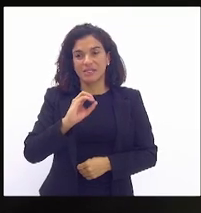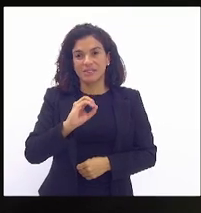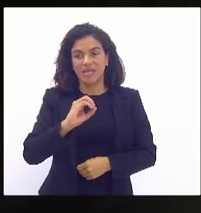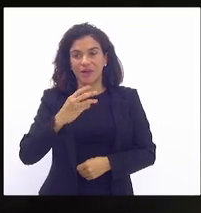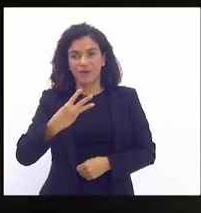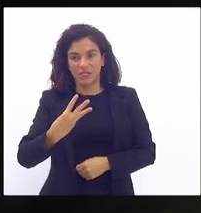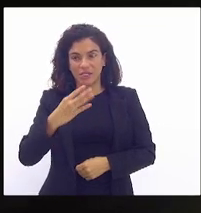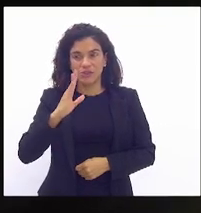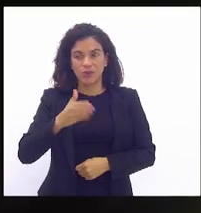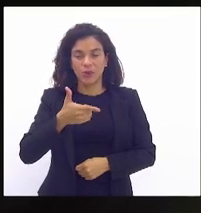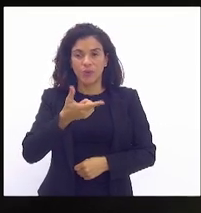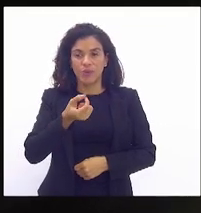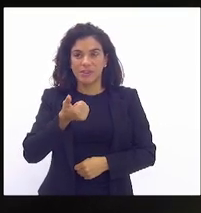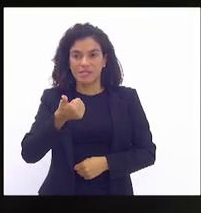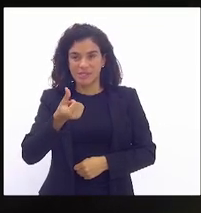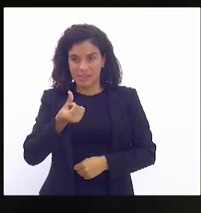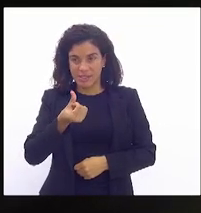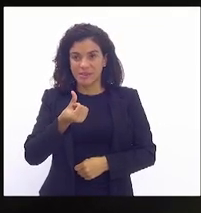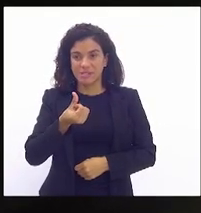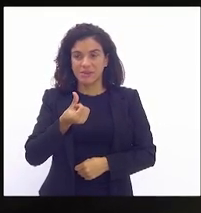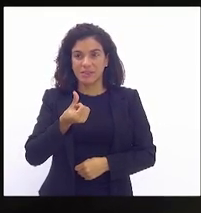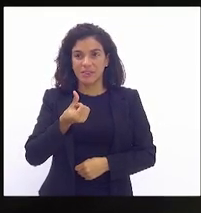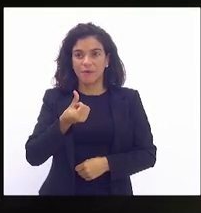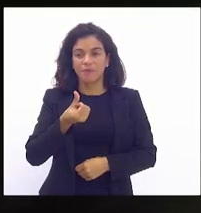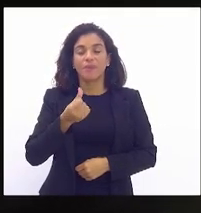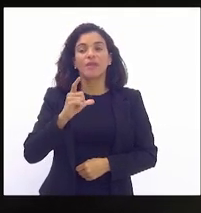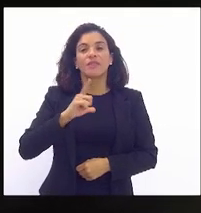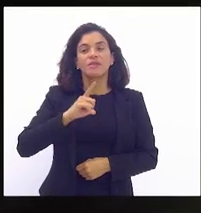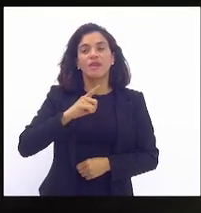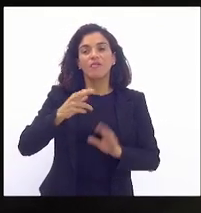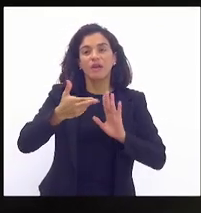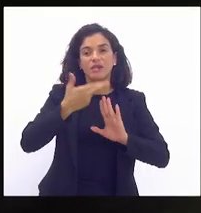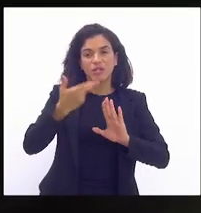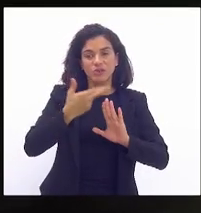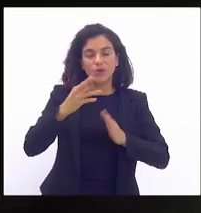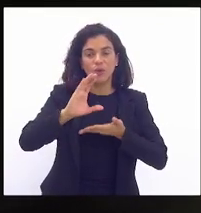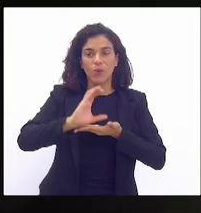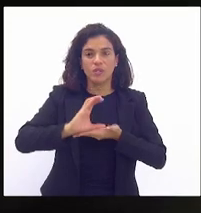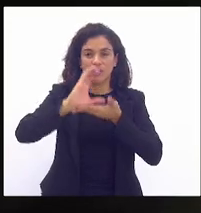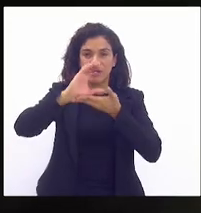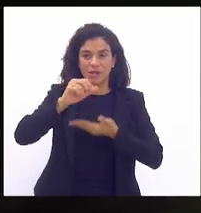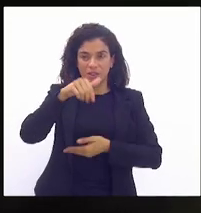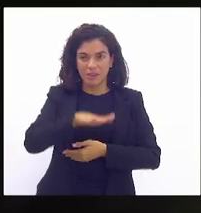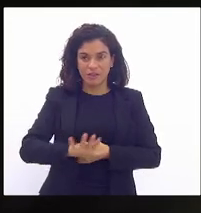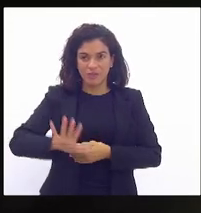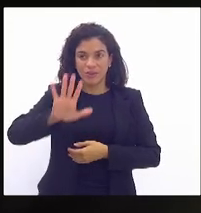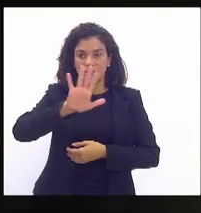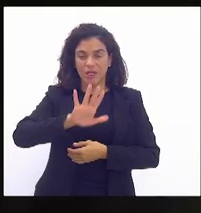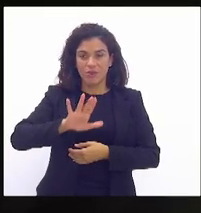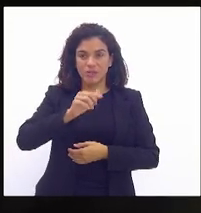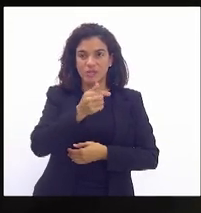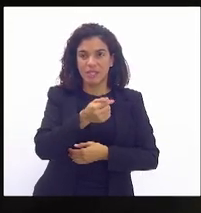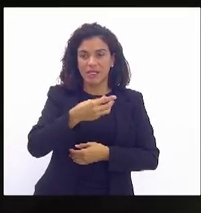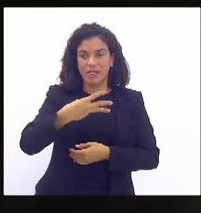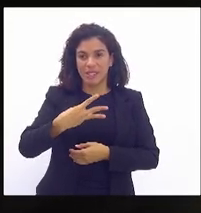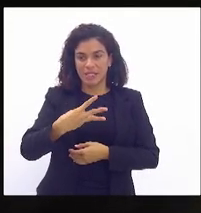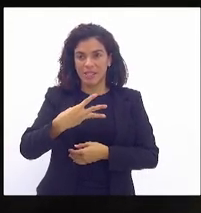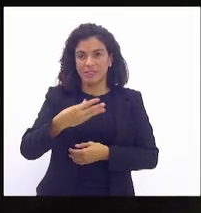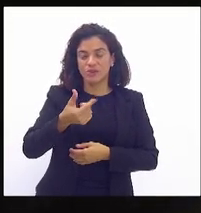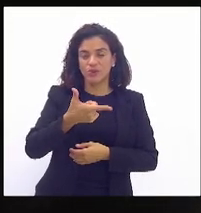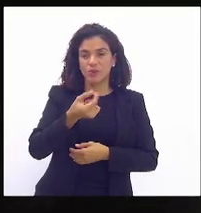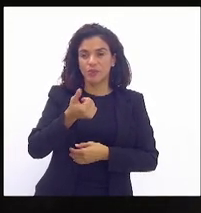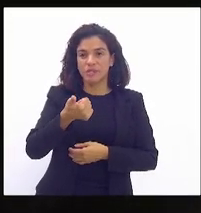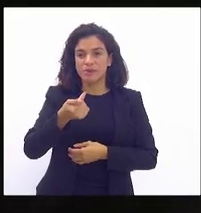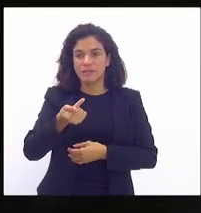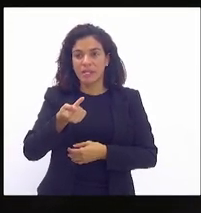acordado entre o INEA e a CSN, veio a resolução do Conselho Estadual do Meio Ambiente, número 73 de 2017,